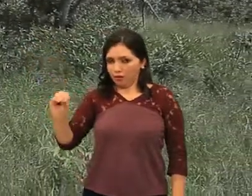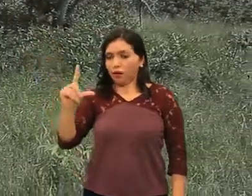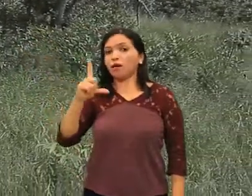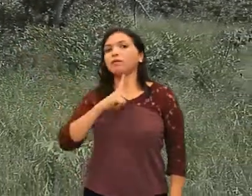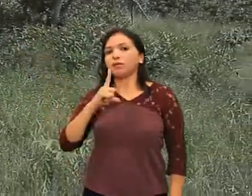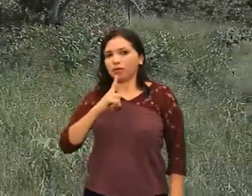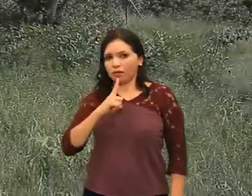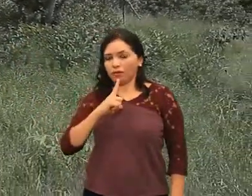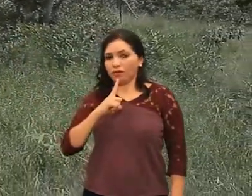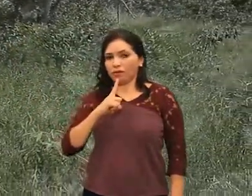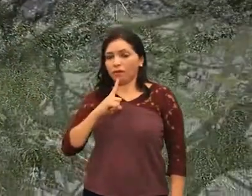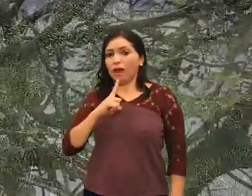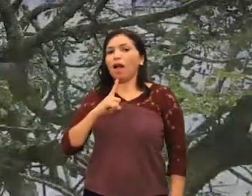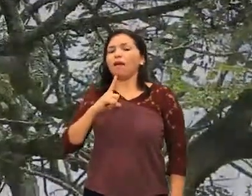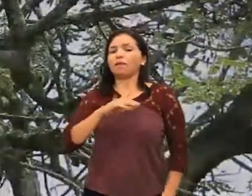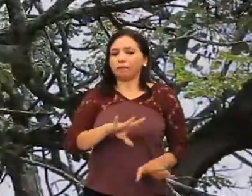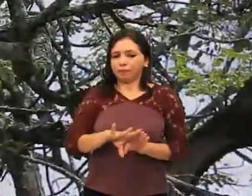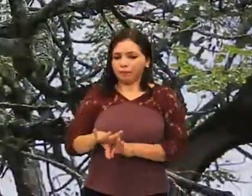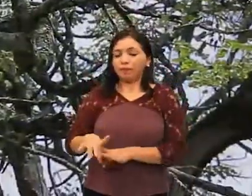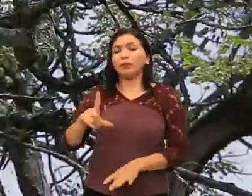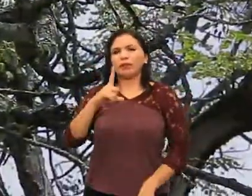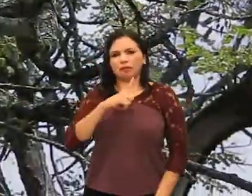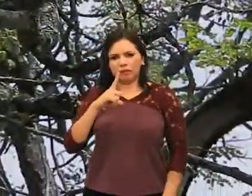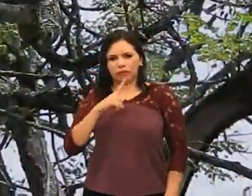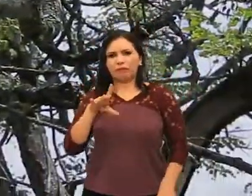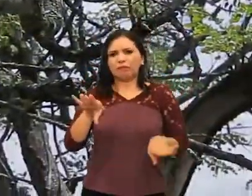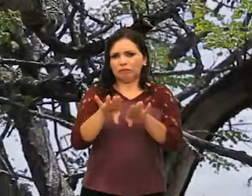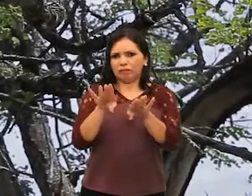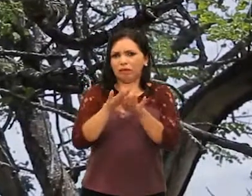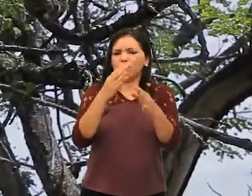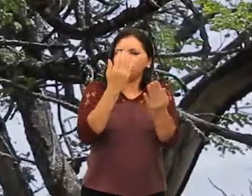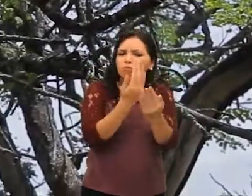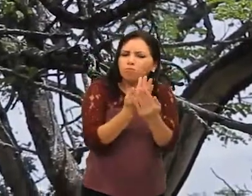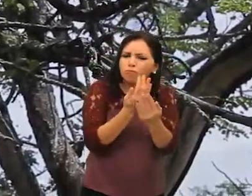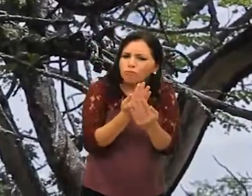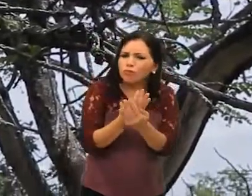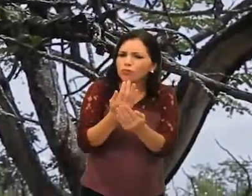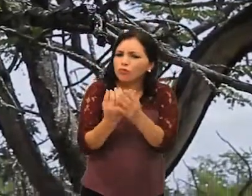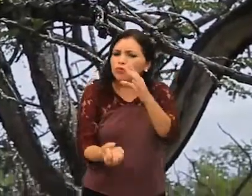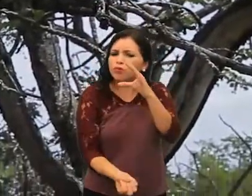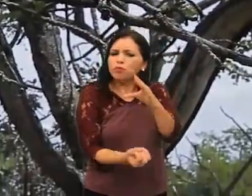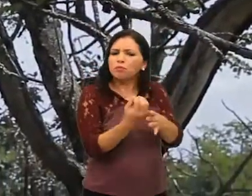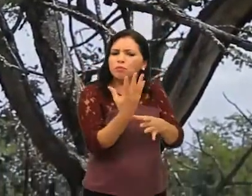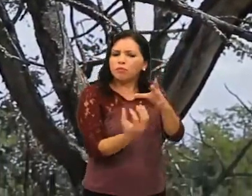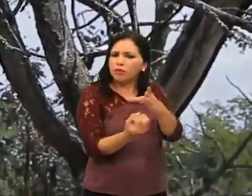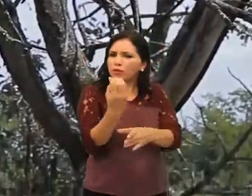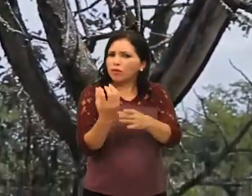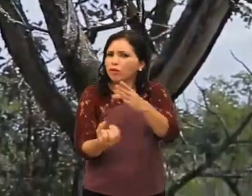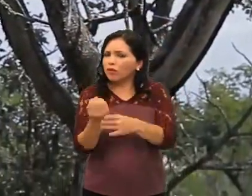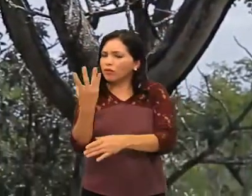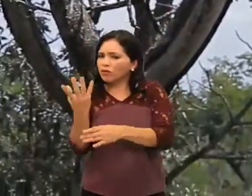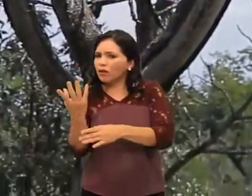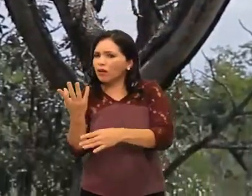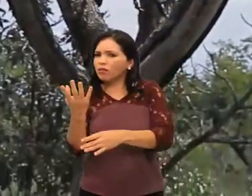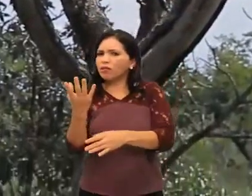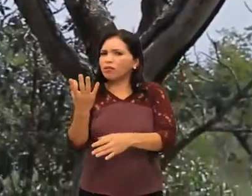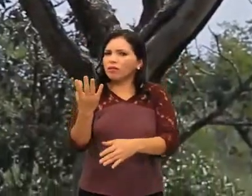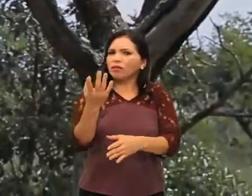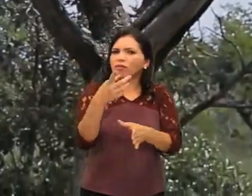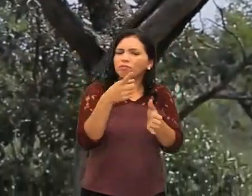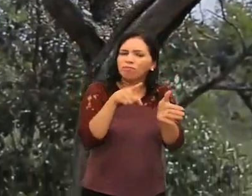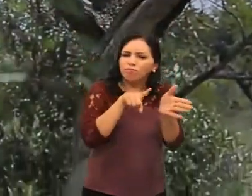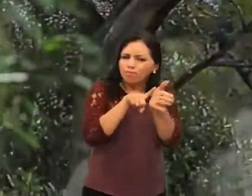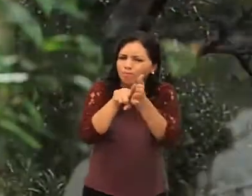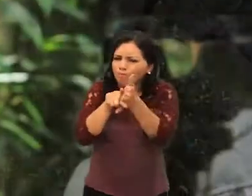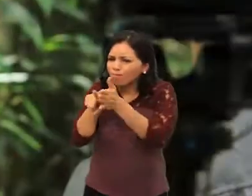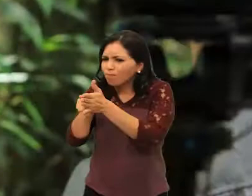para a criação, né, uma proposta que ainda está sendo pensada, estudada, né, pela administração, para